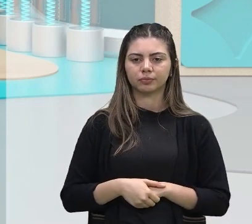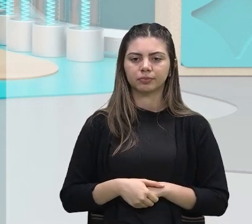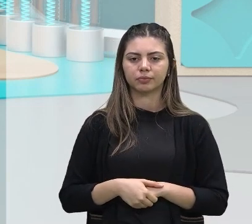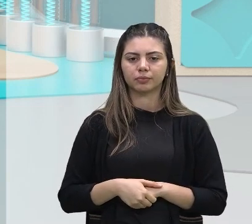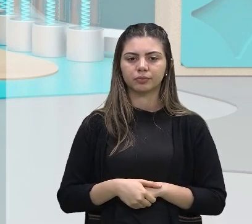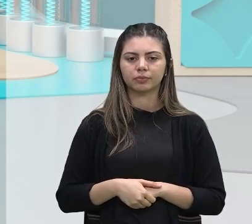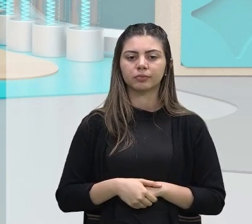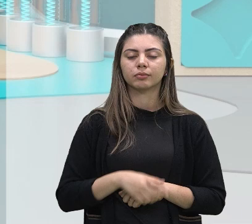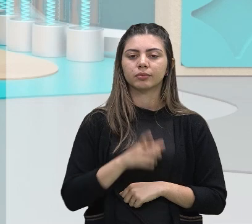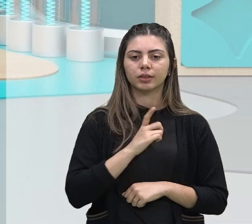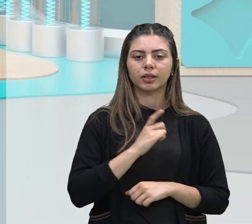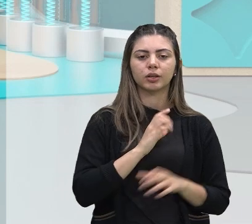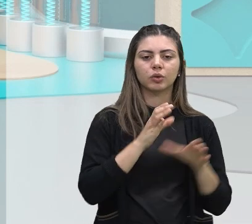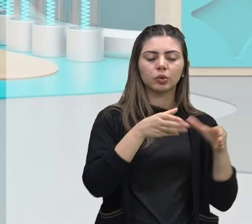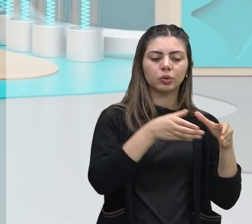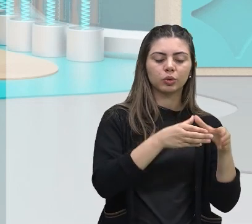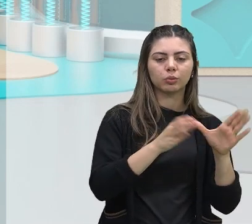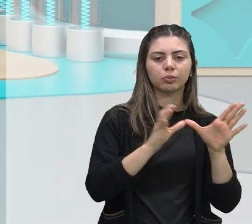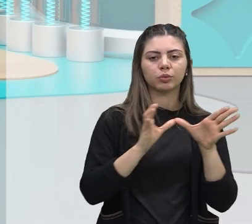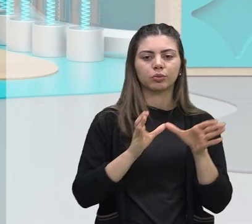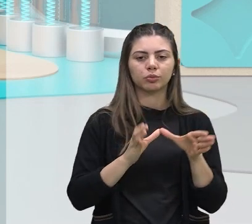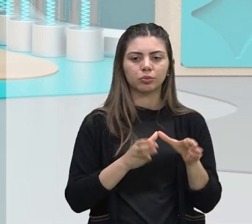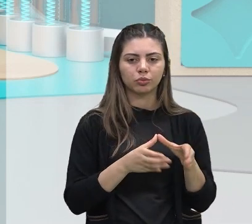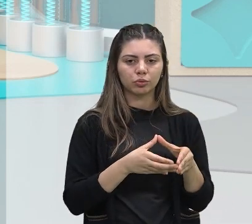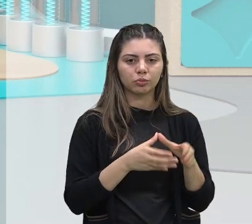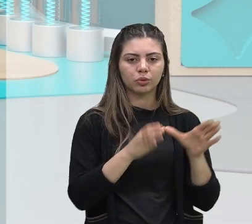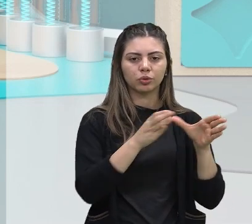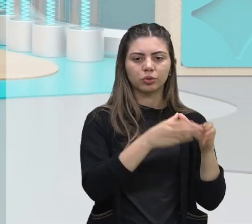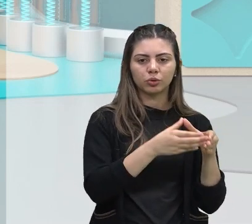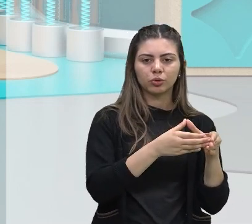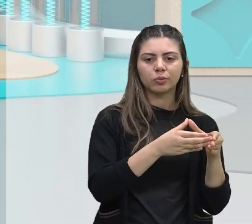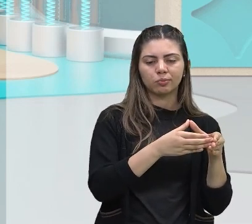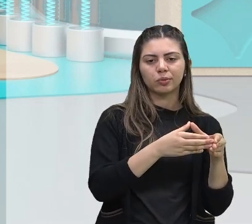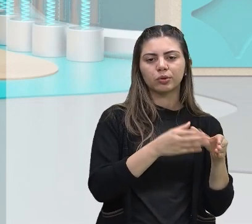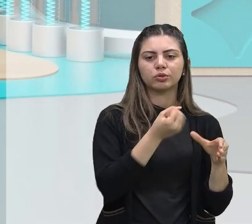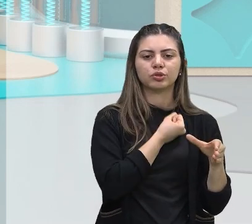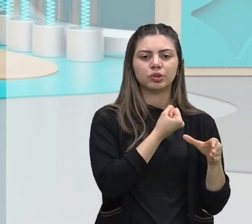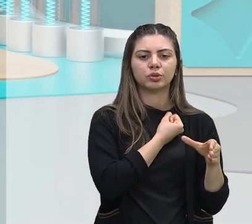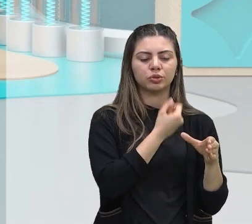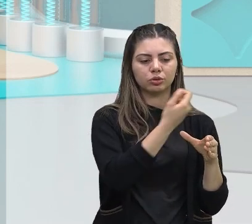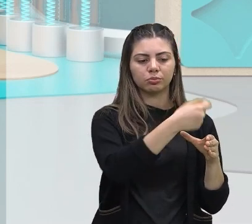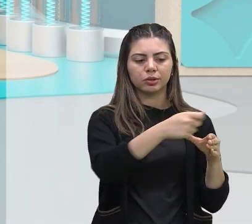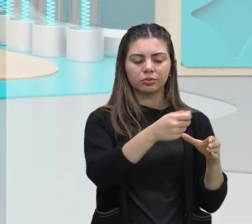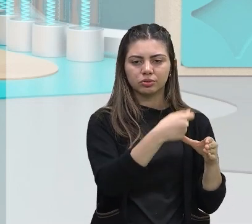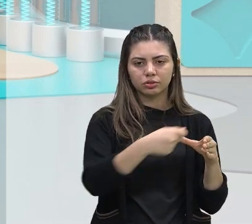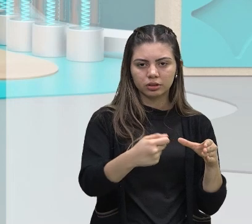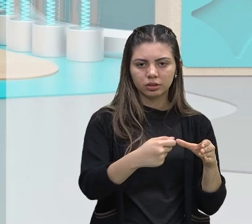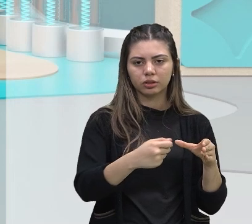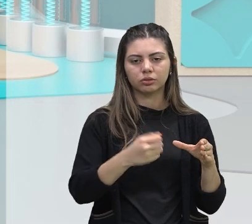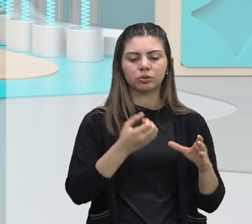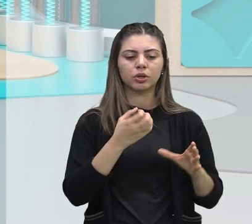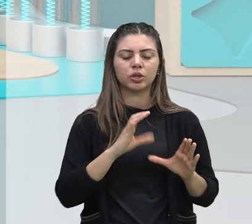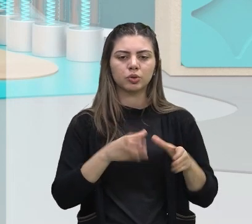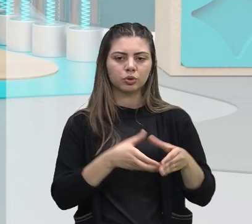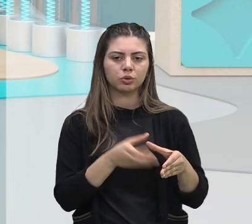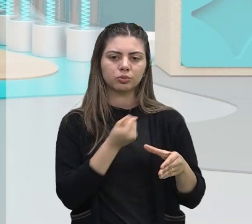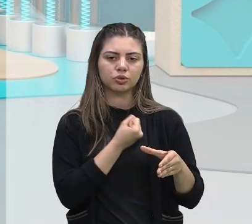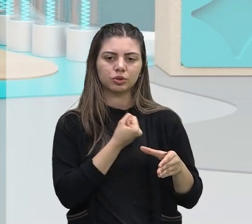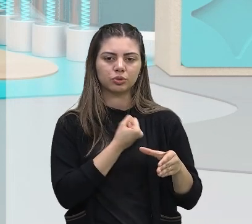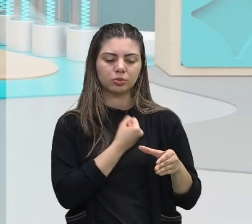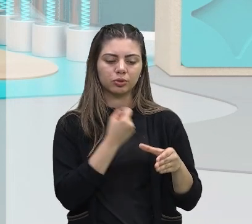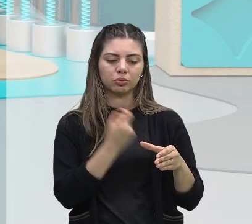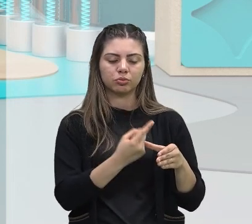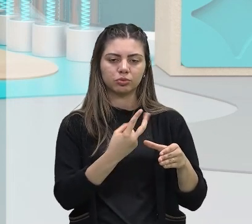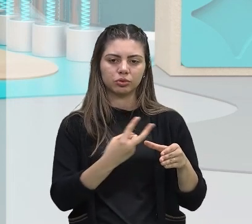tanto os cardinais quanto os ordinais, quando se usa a primeira fase, 18ª posição, né, a gente vai estar observando que